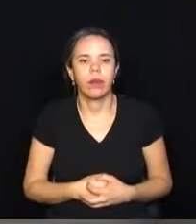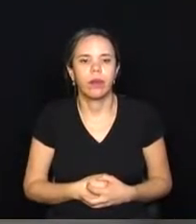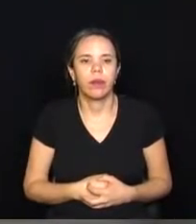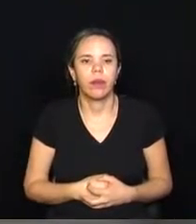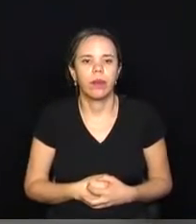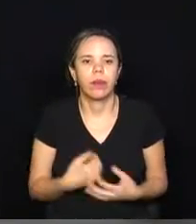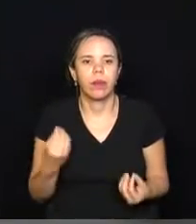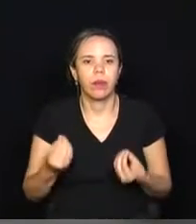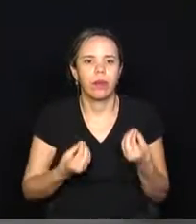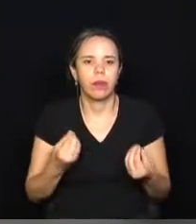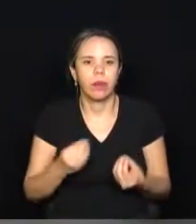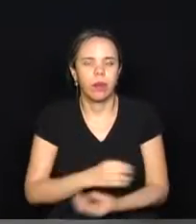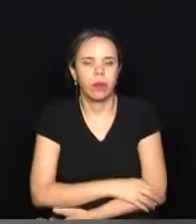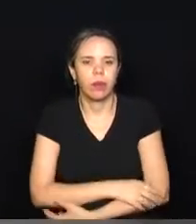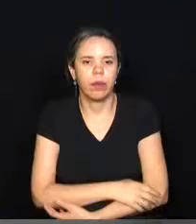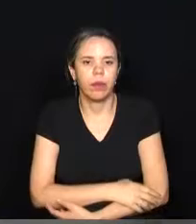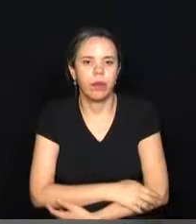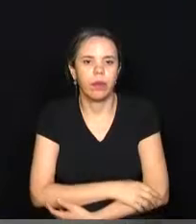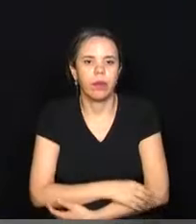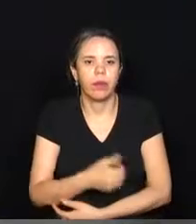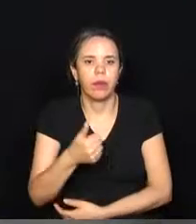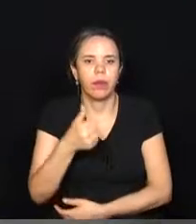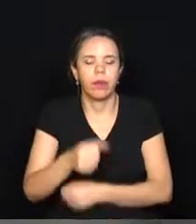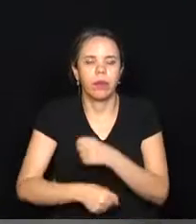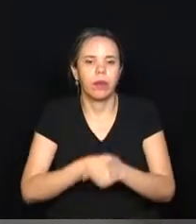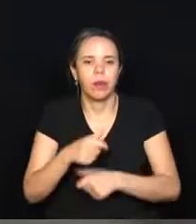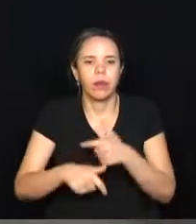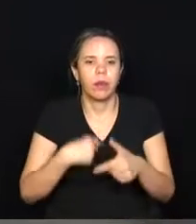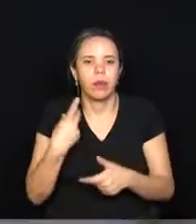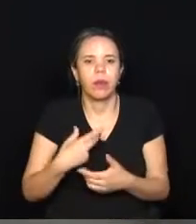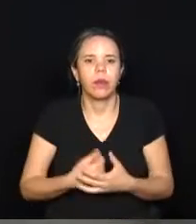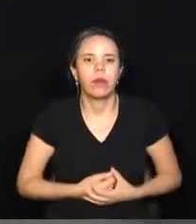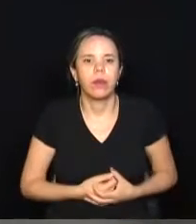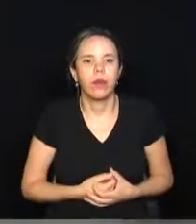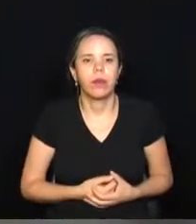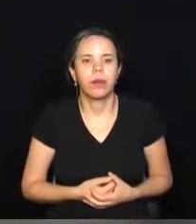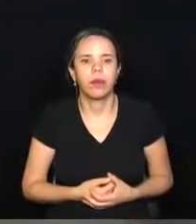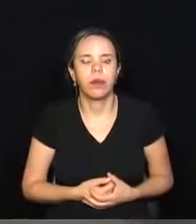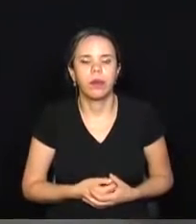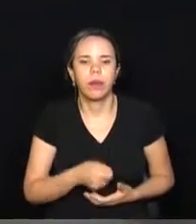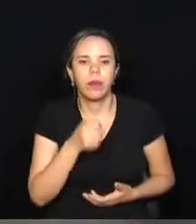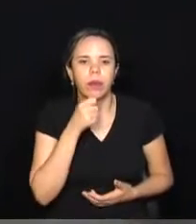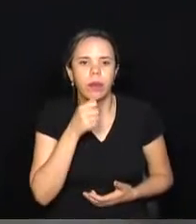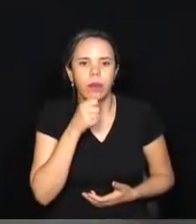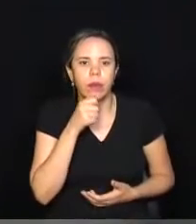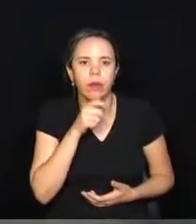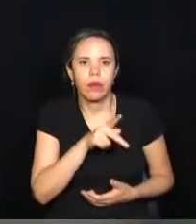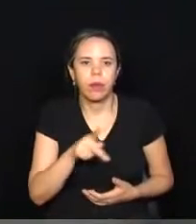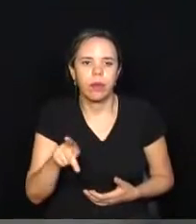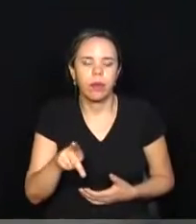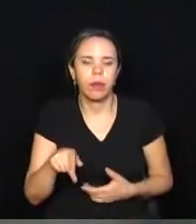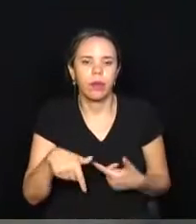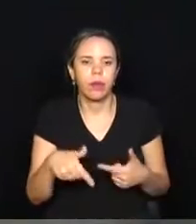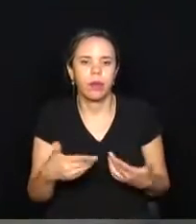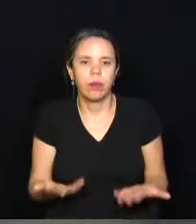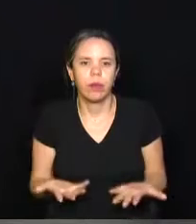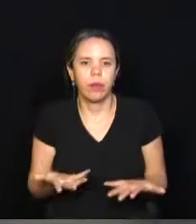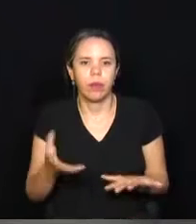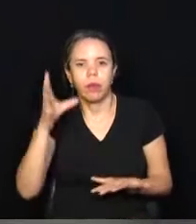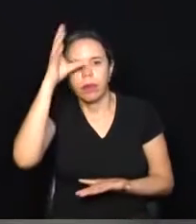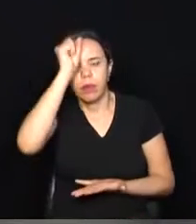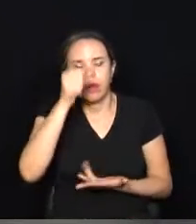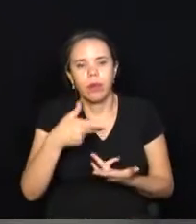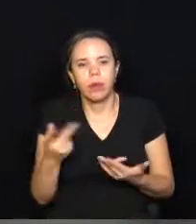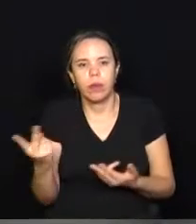Como eu estou primeiro ano de mandato, então estou pegando essa presidência, então eu quero aprender muito